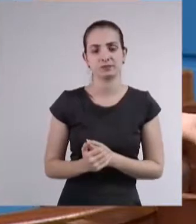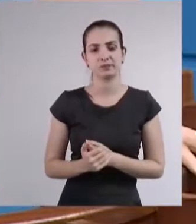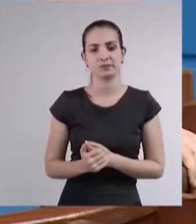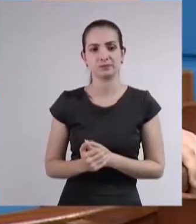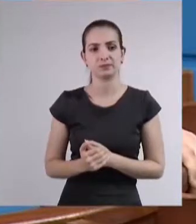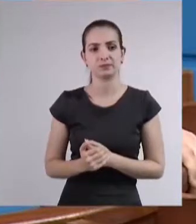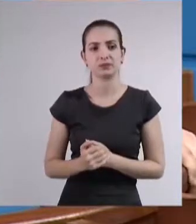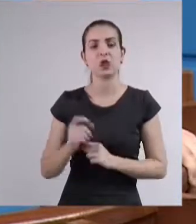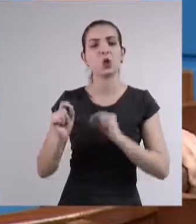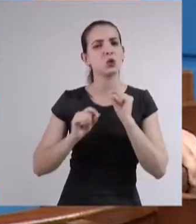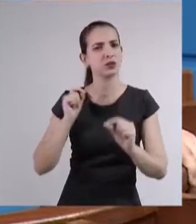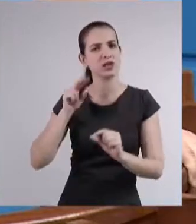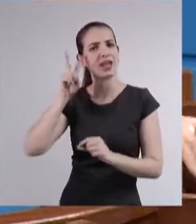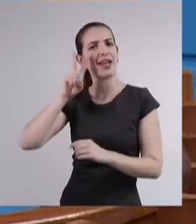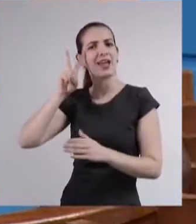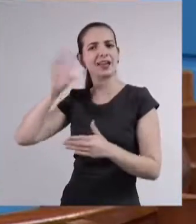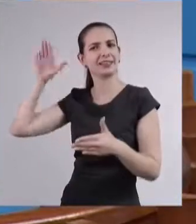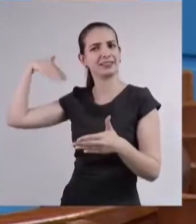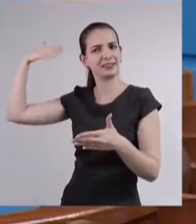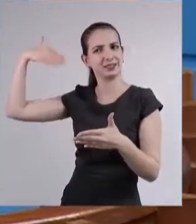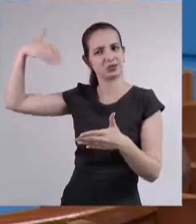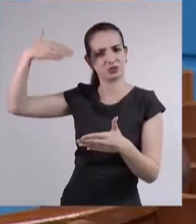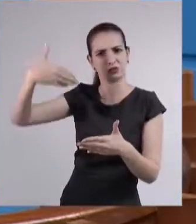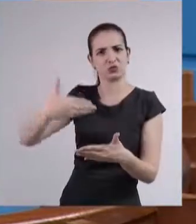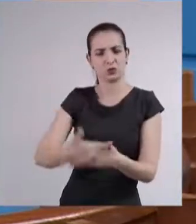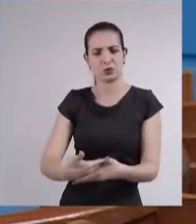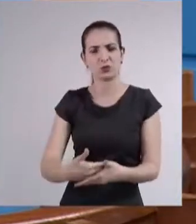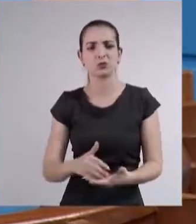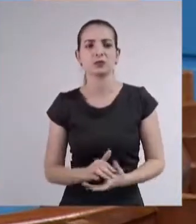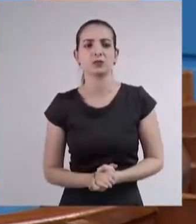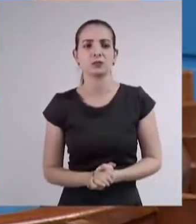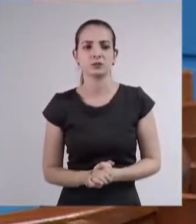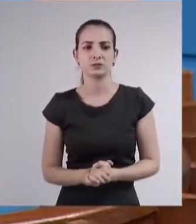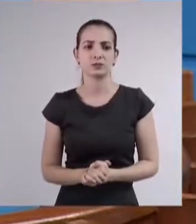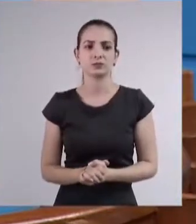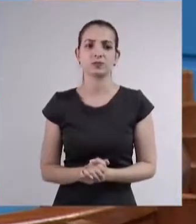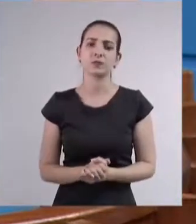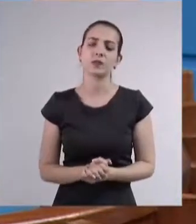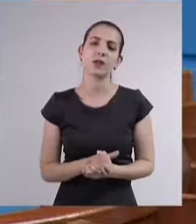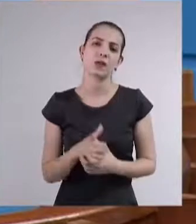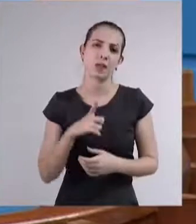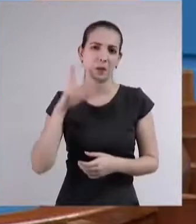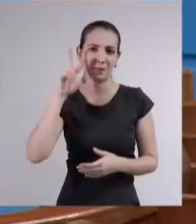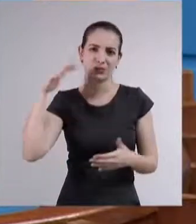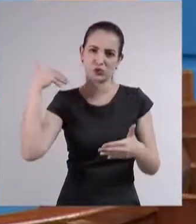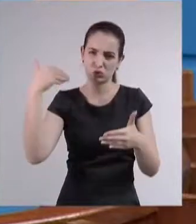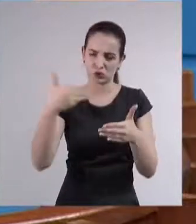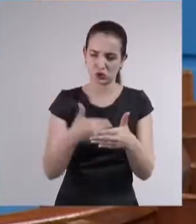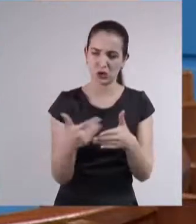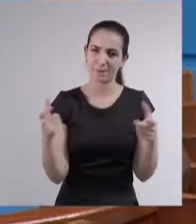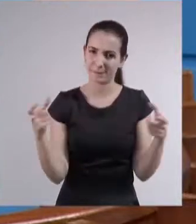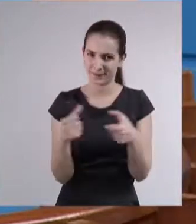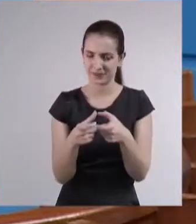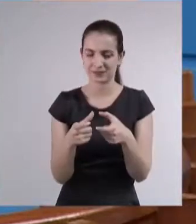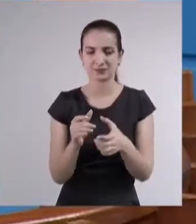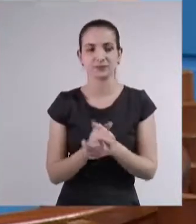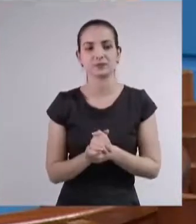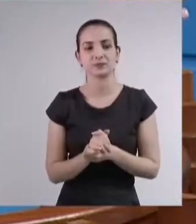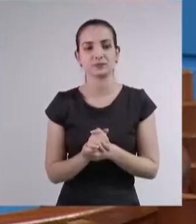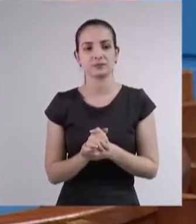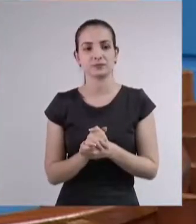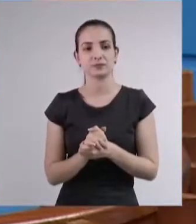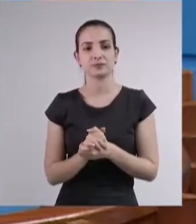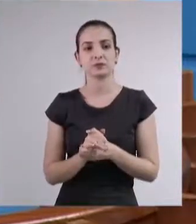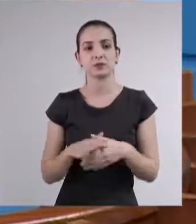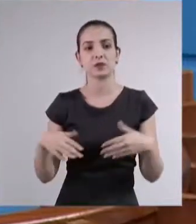E a história que eu acho tão miúda, tão pequena, de trazer